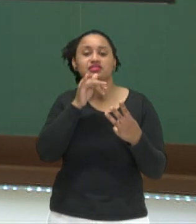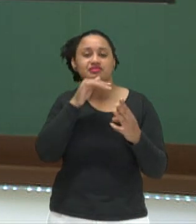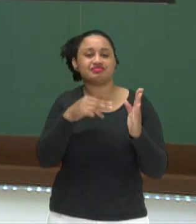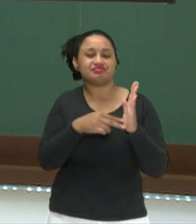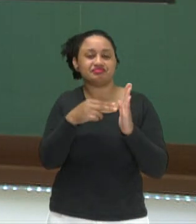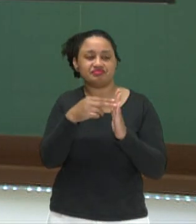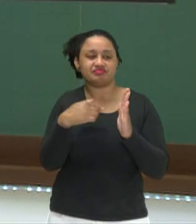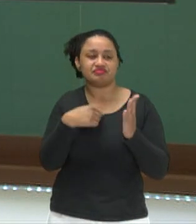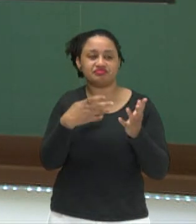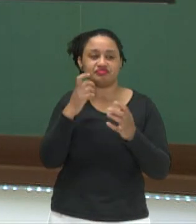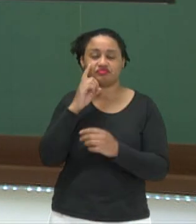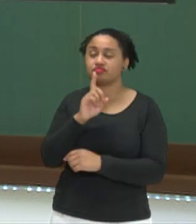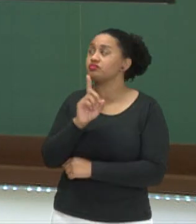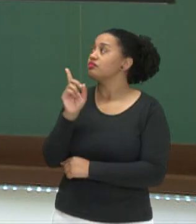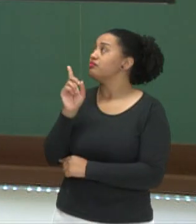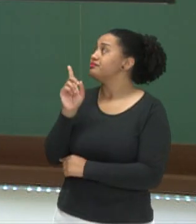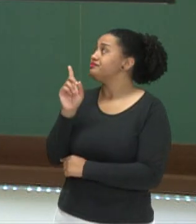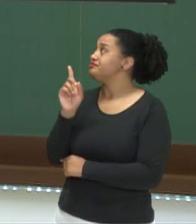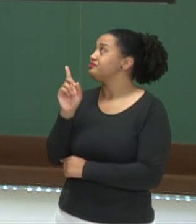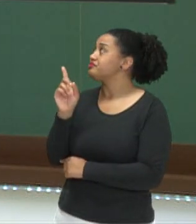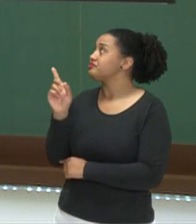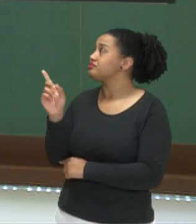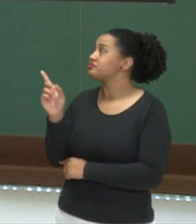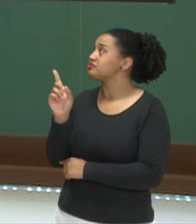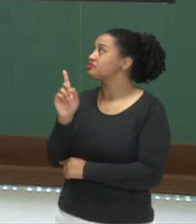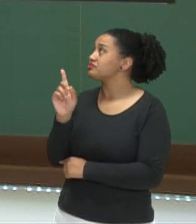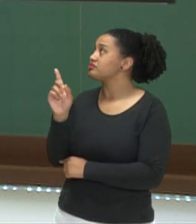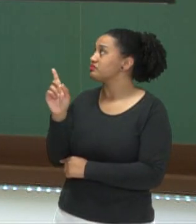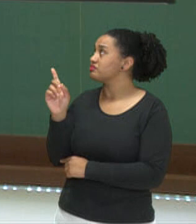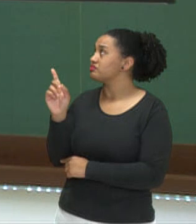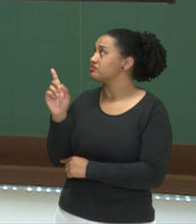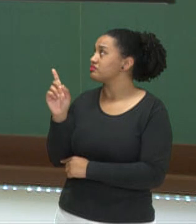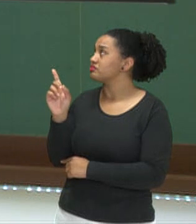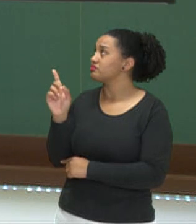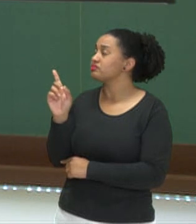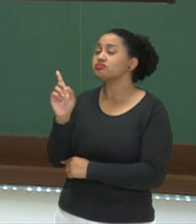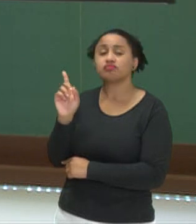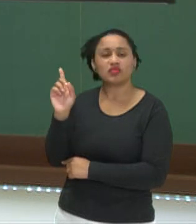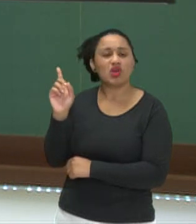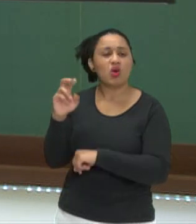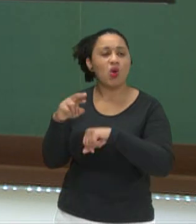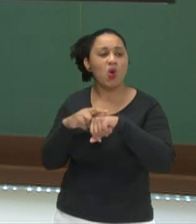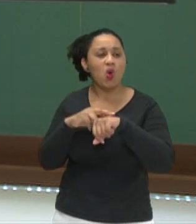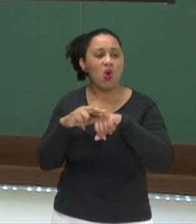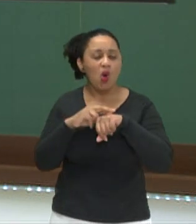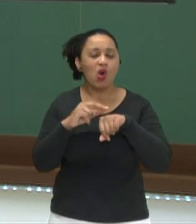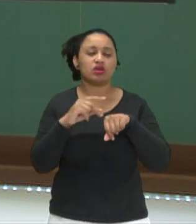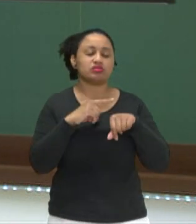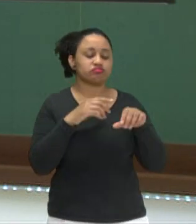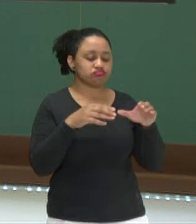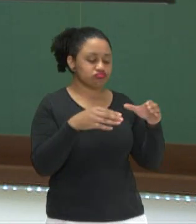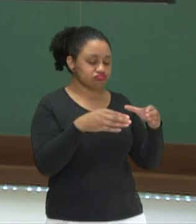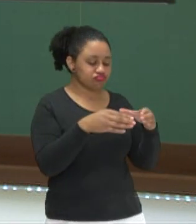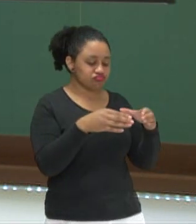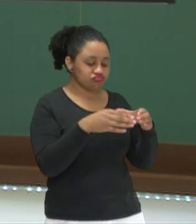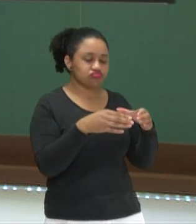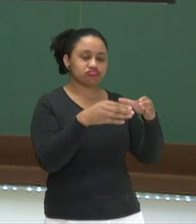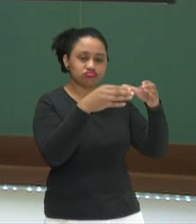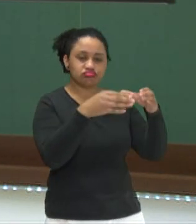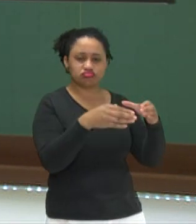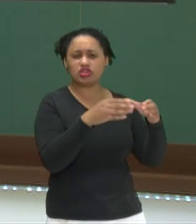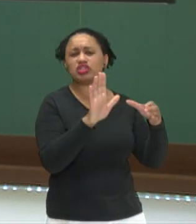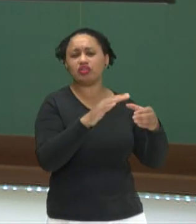prisma aqui. Esse daqui eu acredito que vocês já viram caixinhas, né? Por exemplo, eu já vi caixinha de joia nesse formato, já